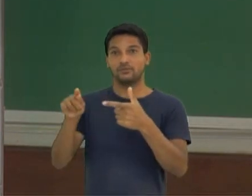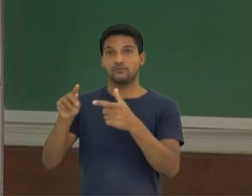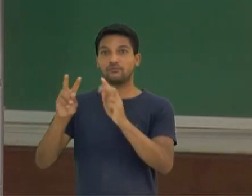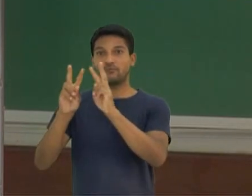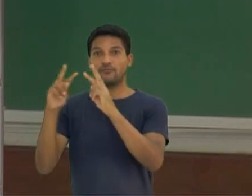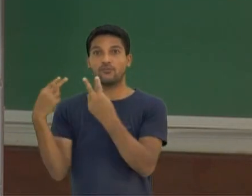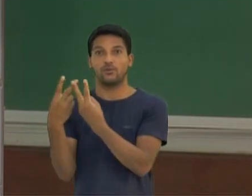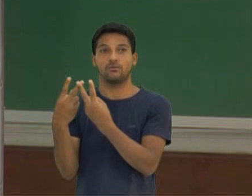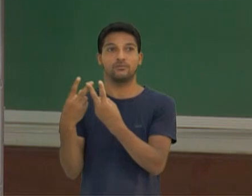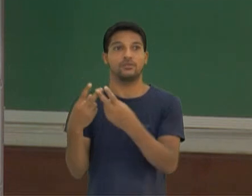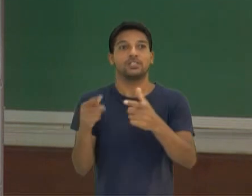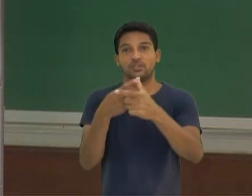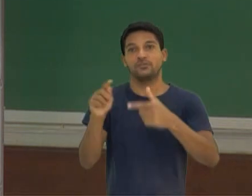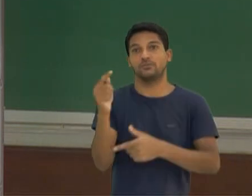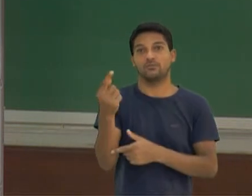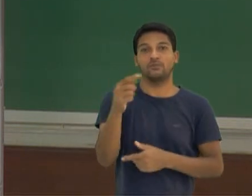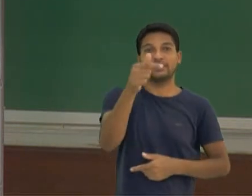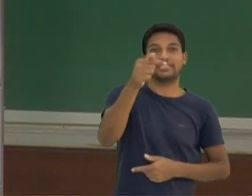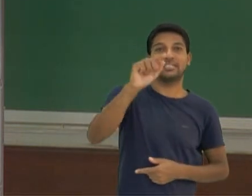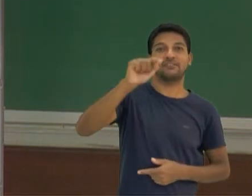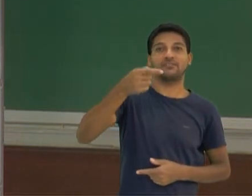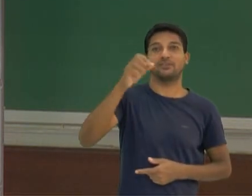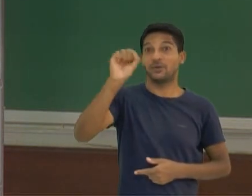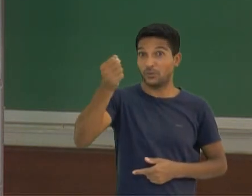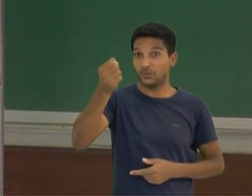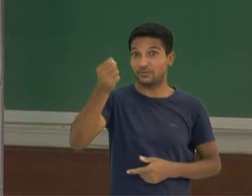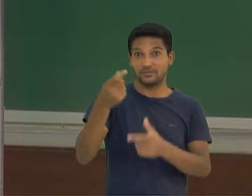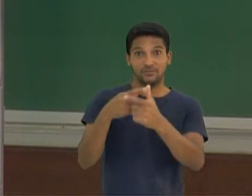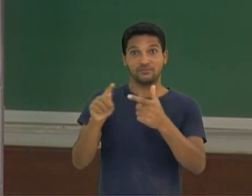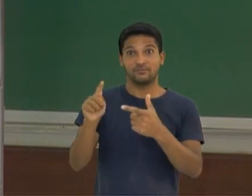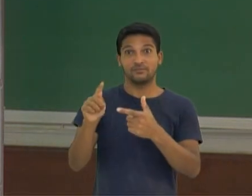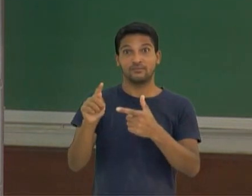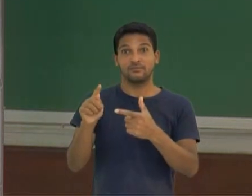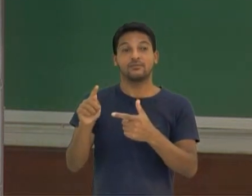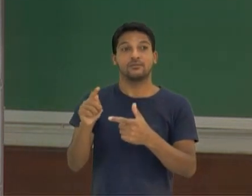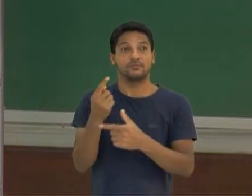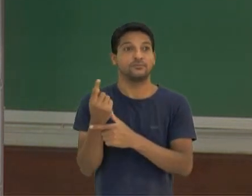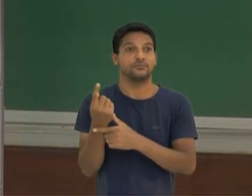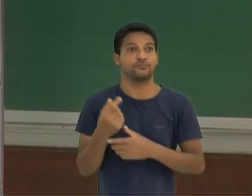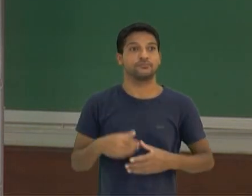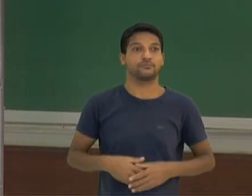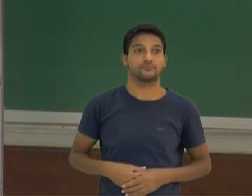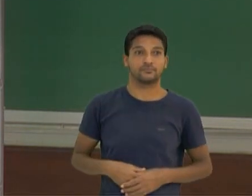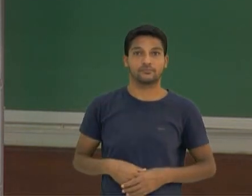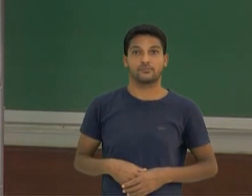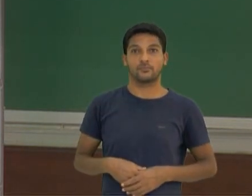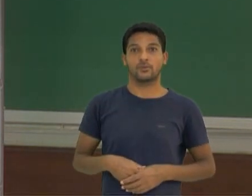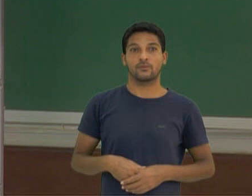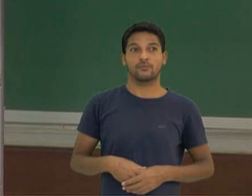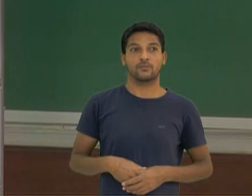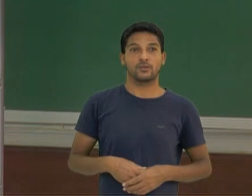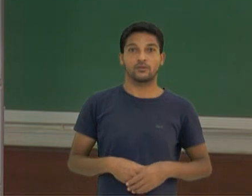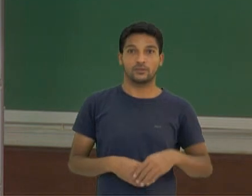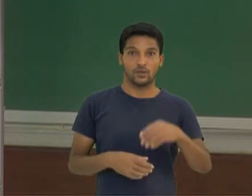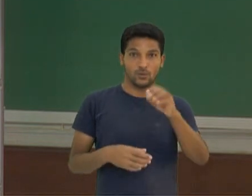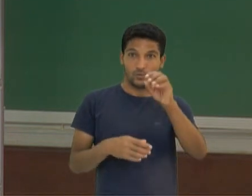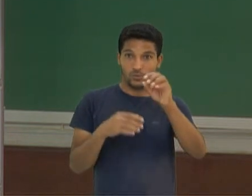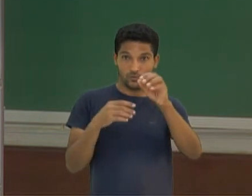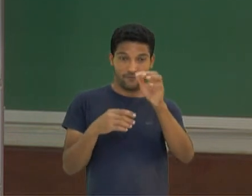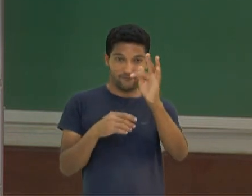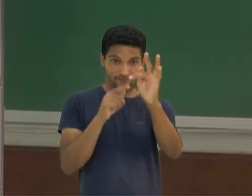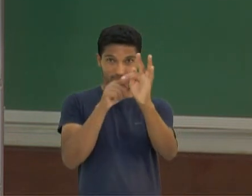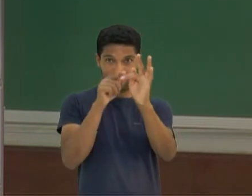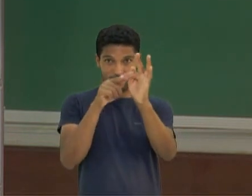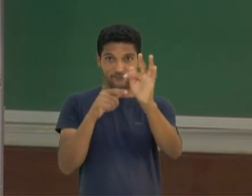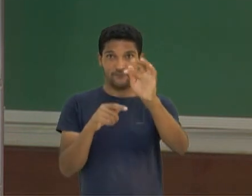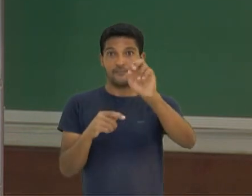por 1. 7,8, certo? Então, ó, a densidade do ferro, 7,8,